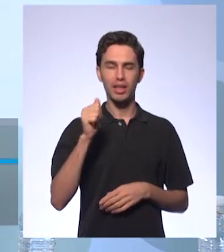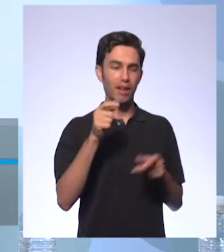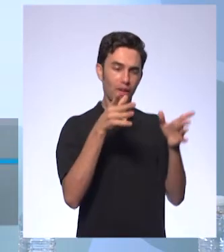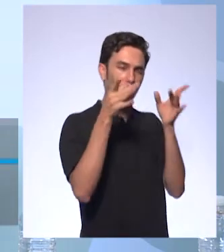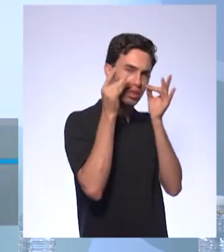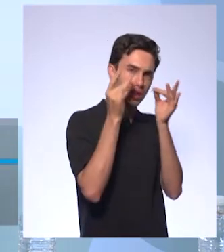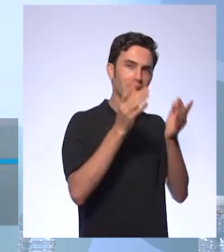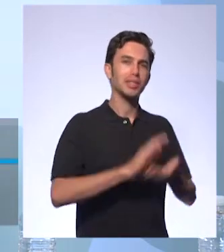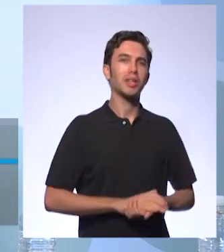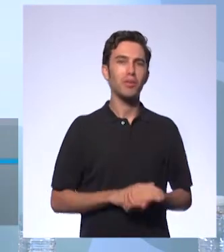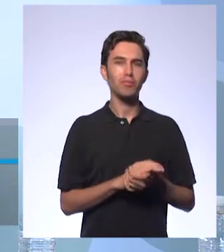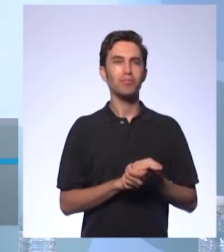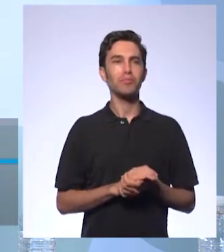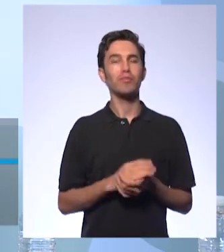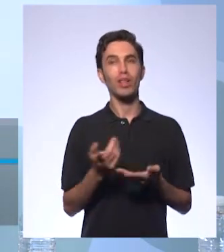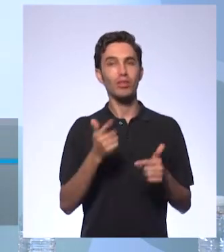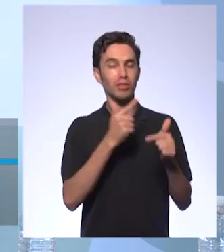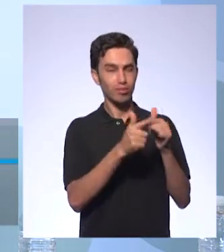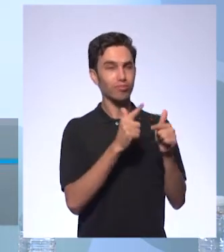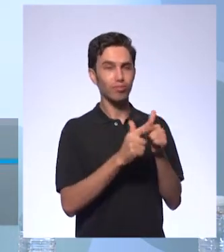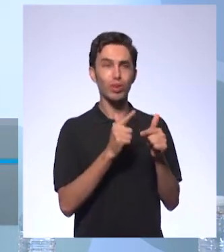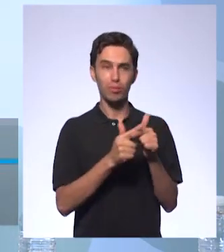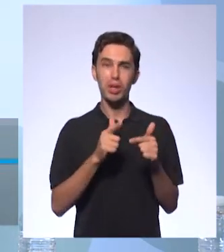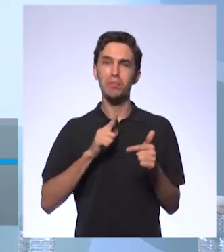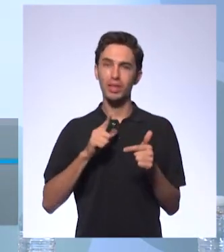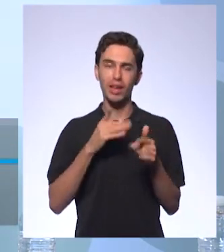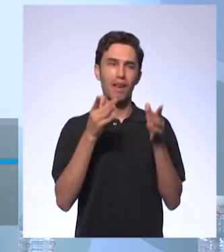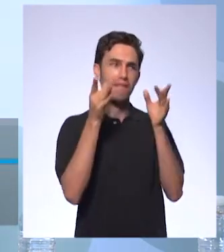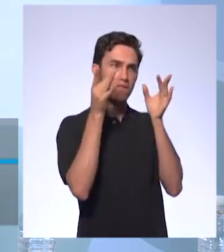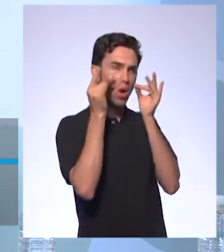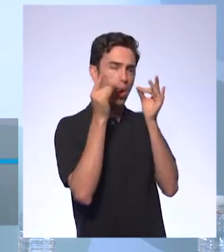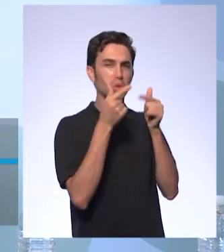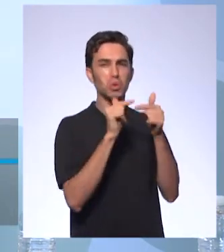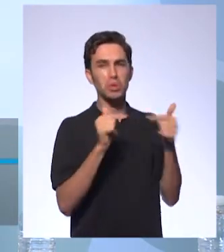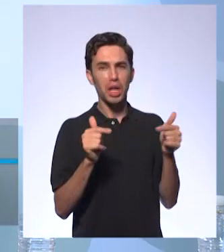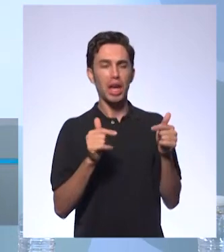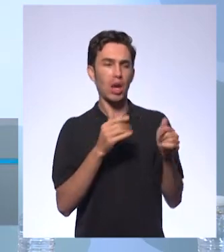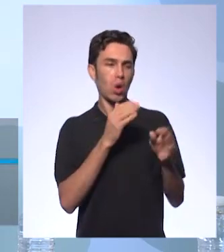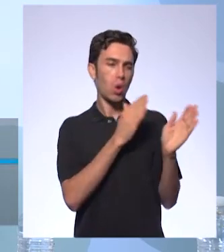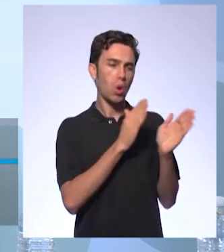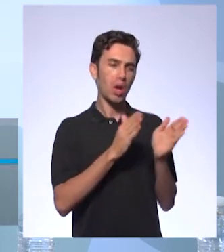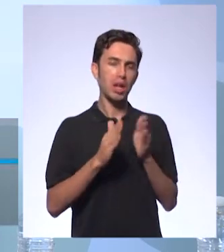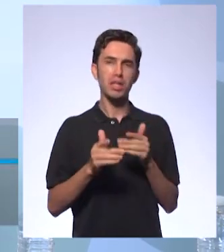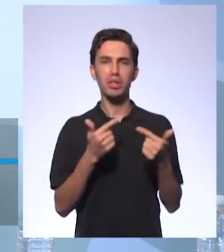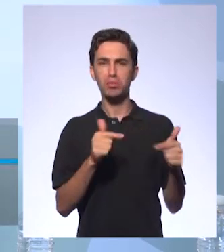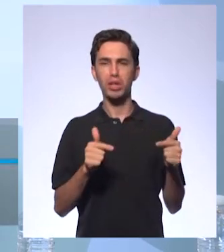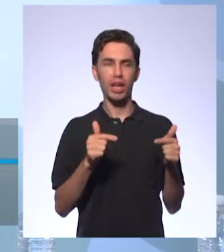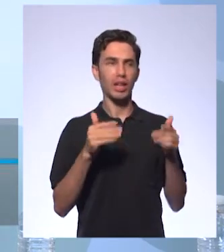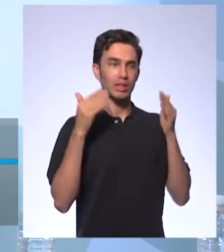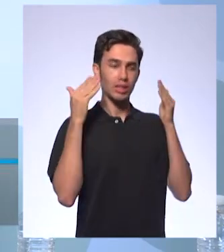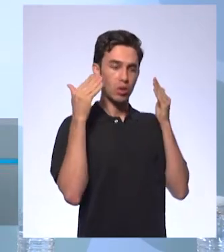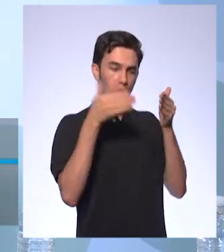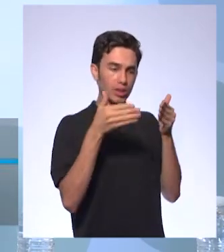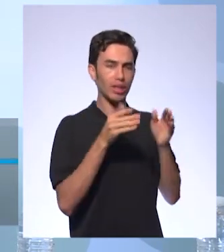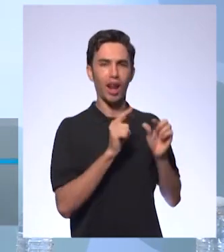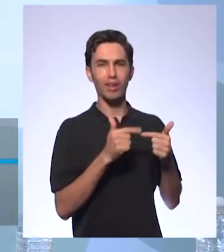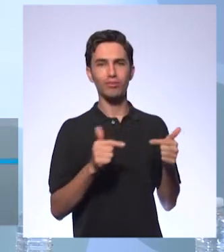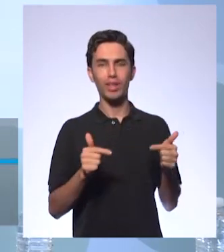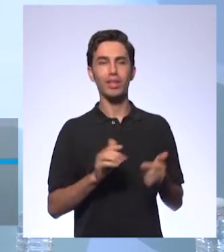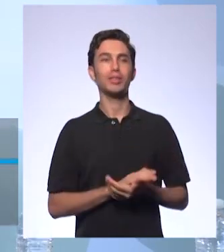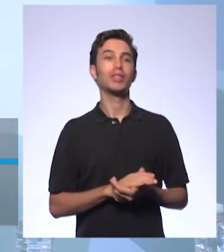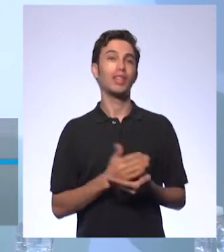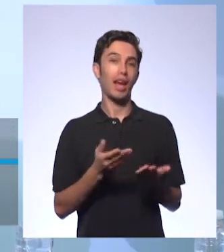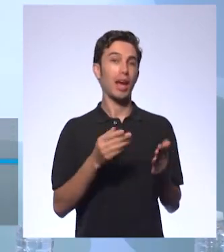professora. vocês me apresentaram os problemas, né? Então, falta de foco, ter organização, se concentrar, isso é um problema para